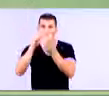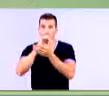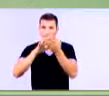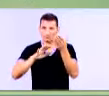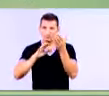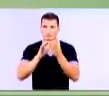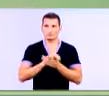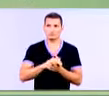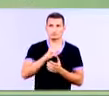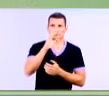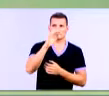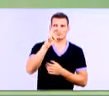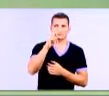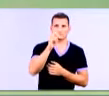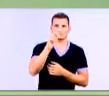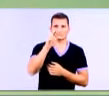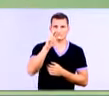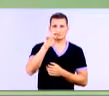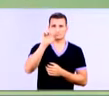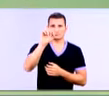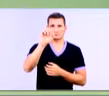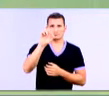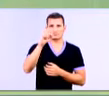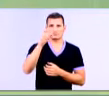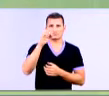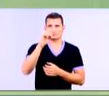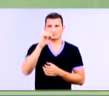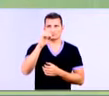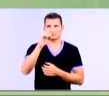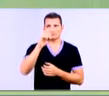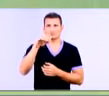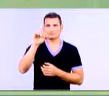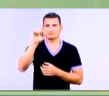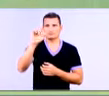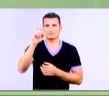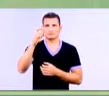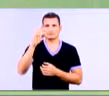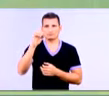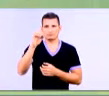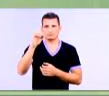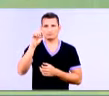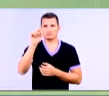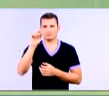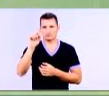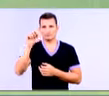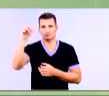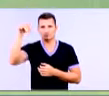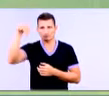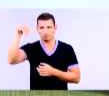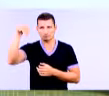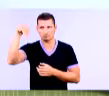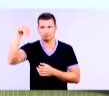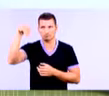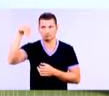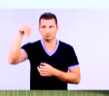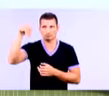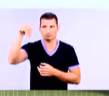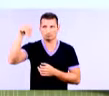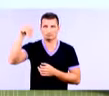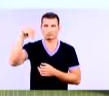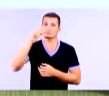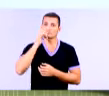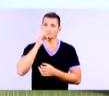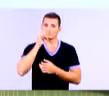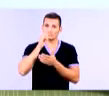Char sexo. Sexo recebe masculino. Quando é caractere, quando é